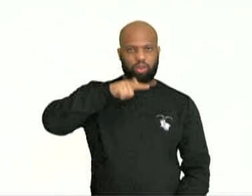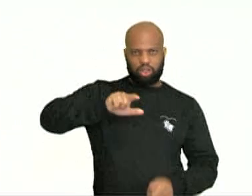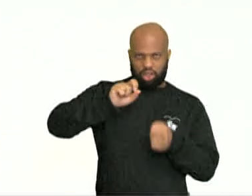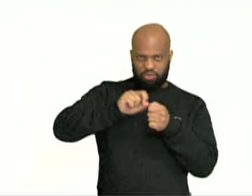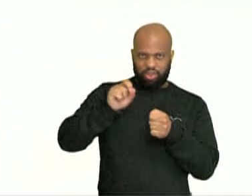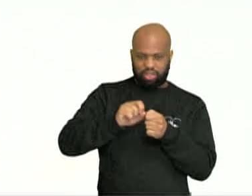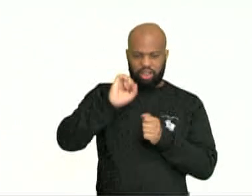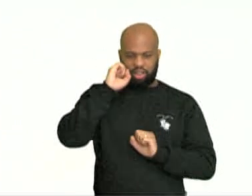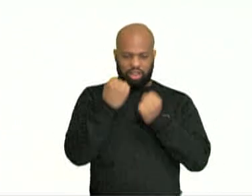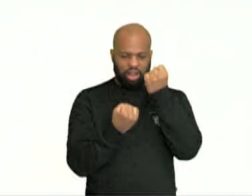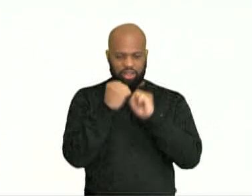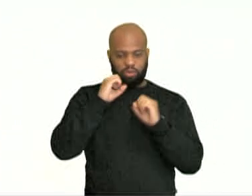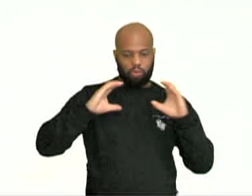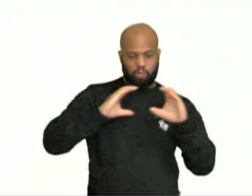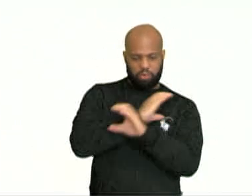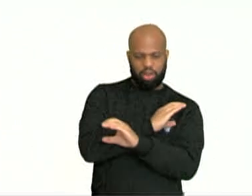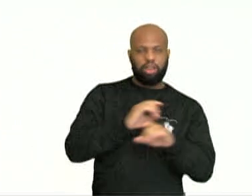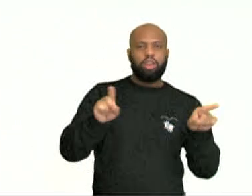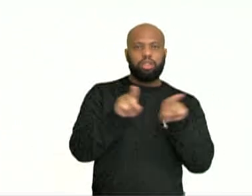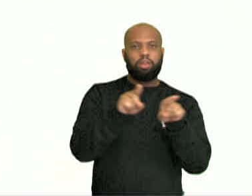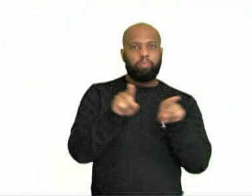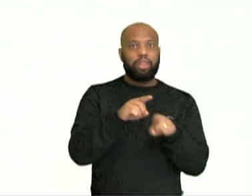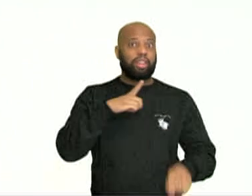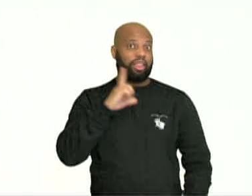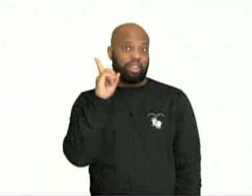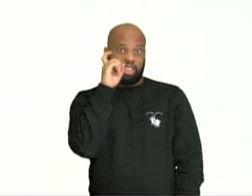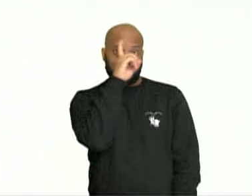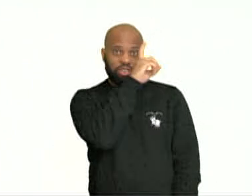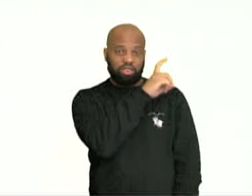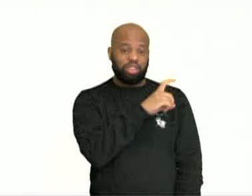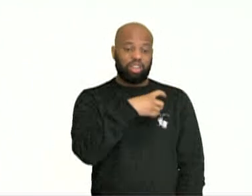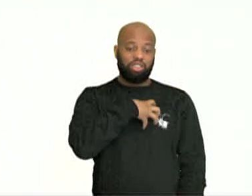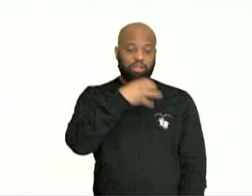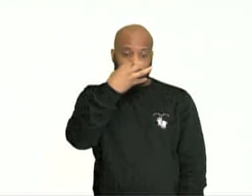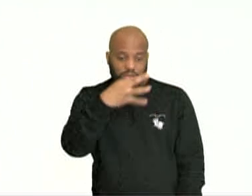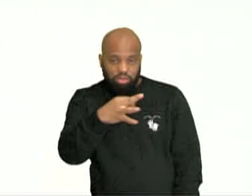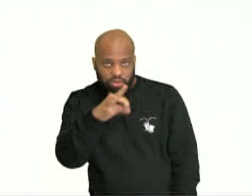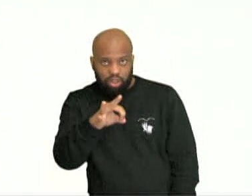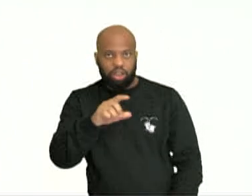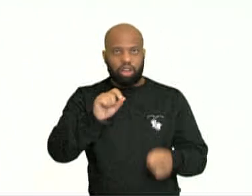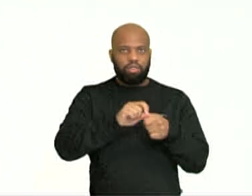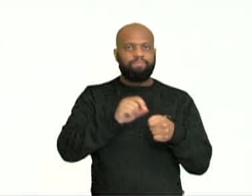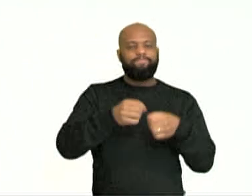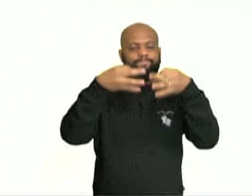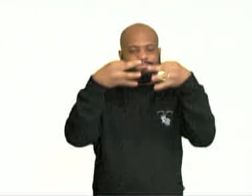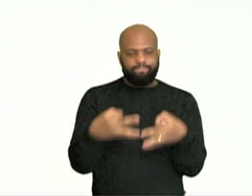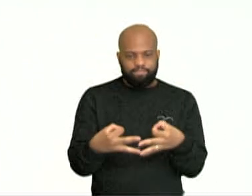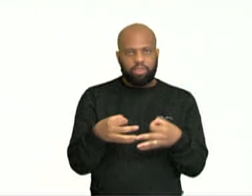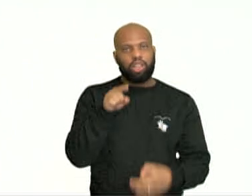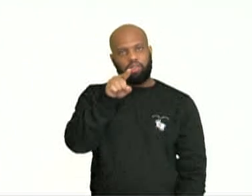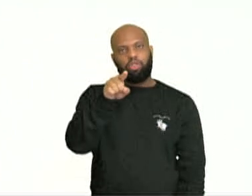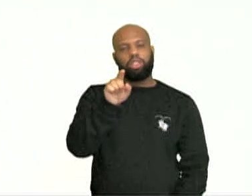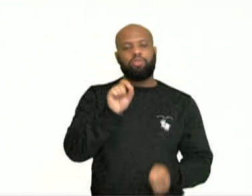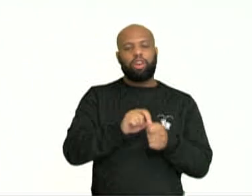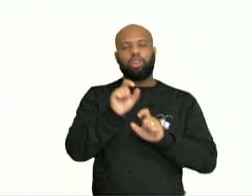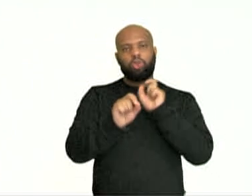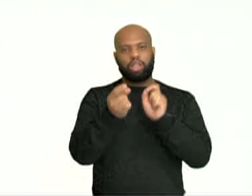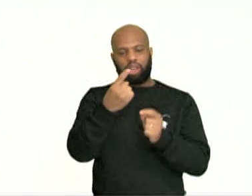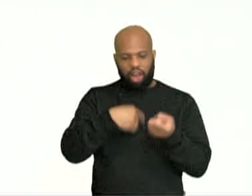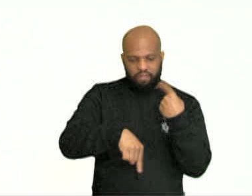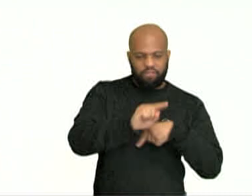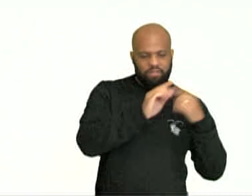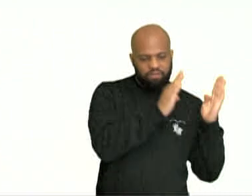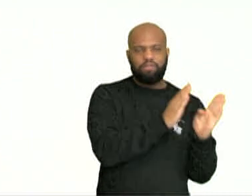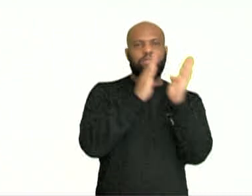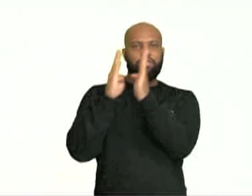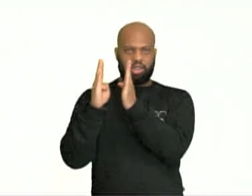bem completo, com a dificuldade certa, o exercício muito bem realizado, então você avança para exercícios um